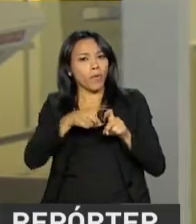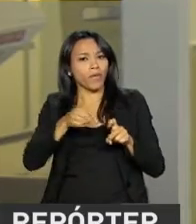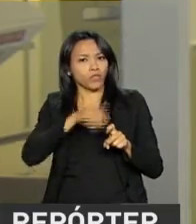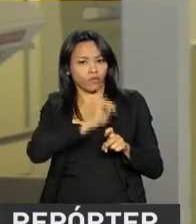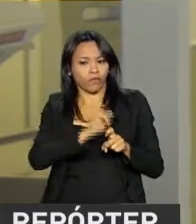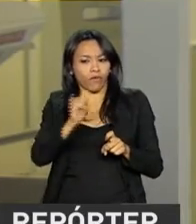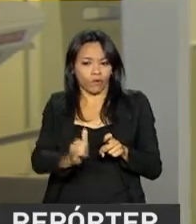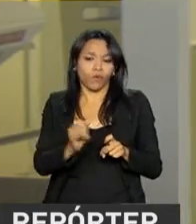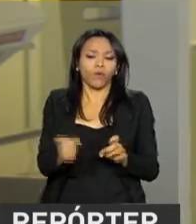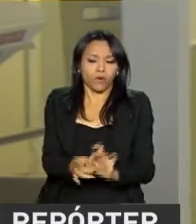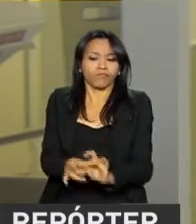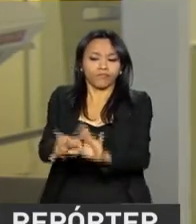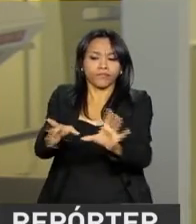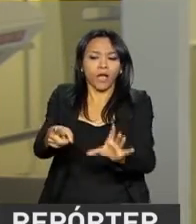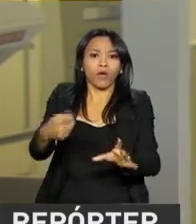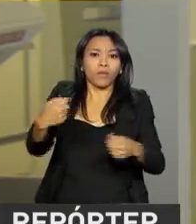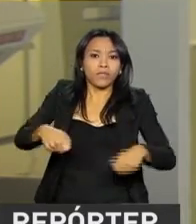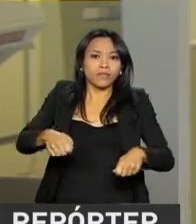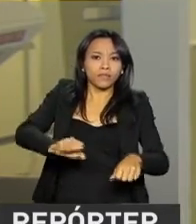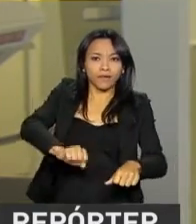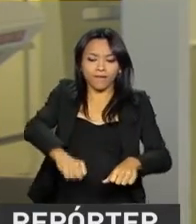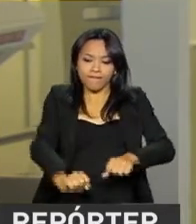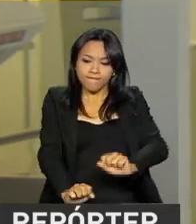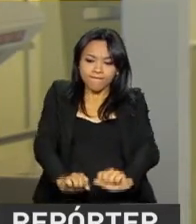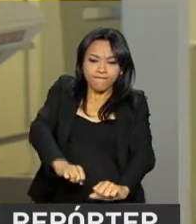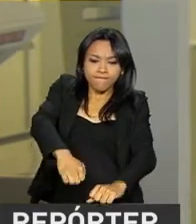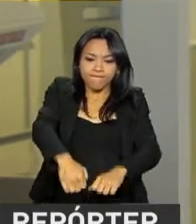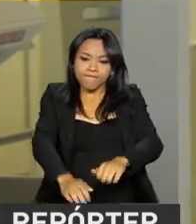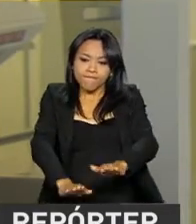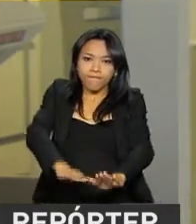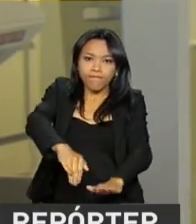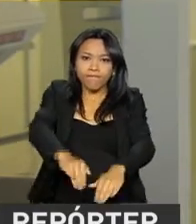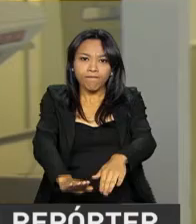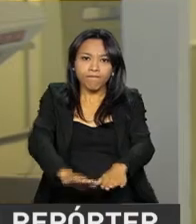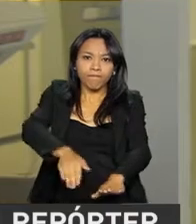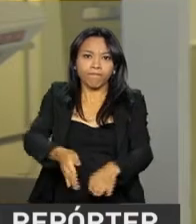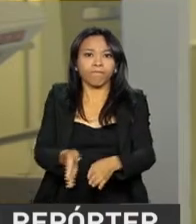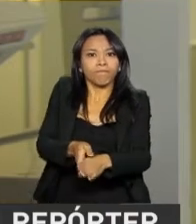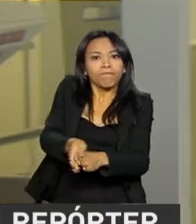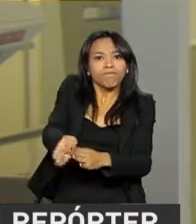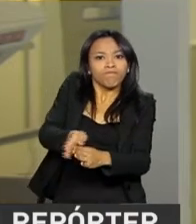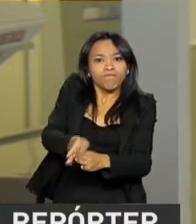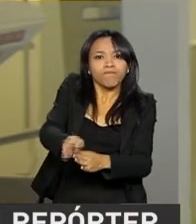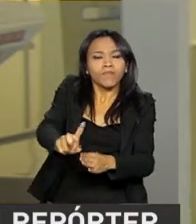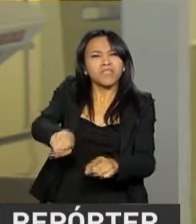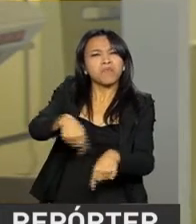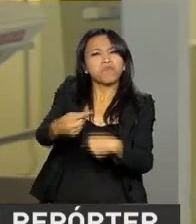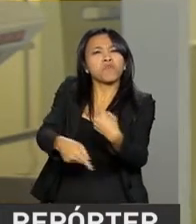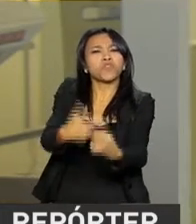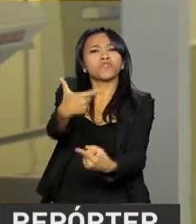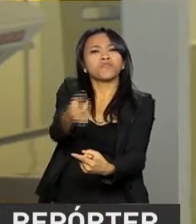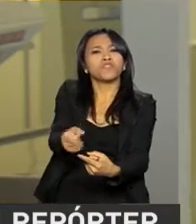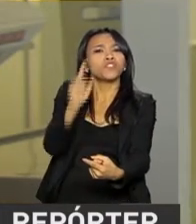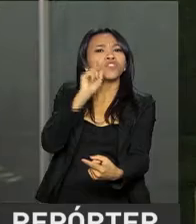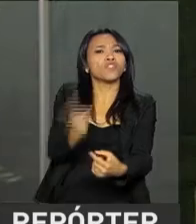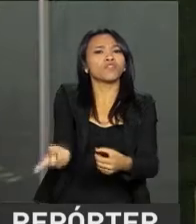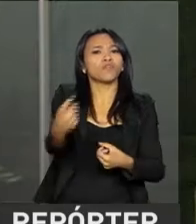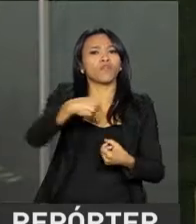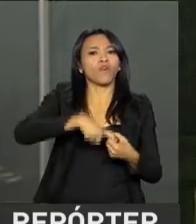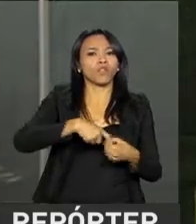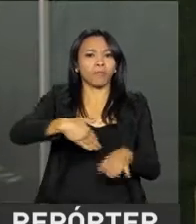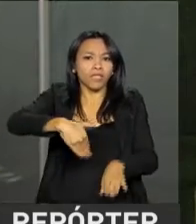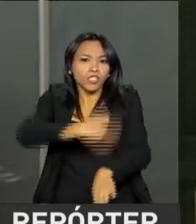a fisioterapia, falou que já pode recomeçar e... depois, daqui uns 20 dias, ela vai tirar o gesso.